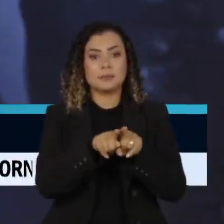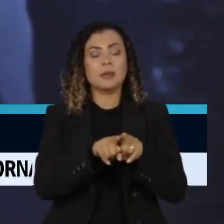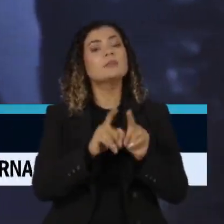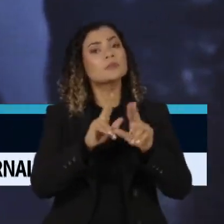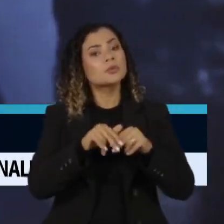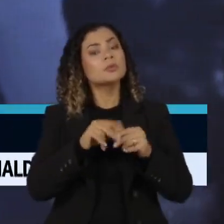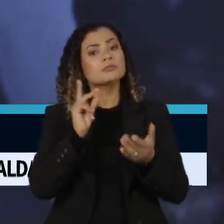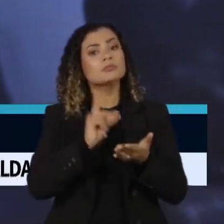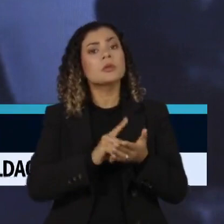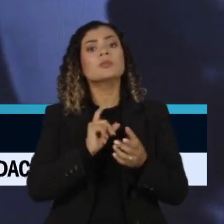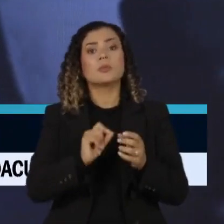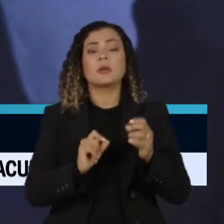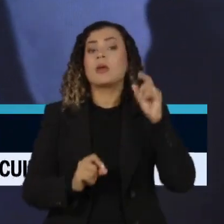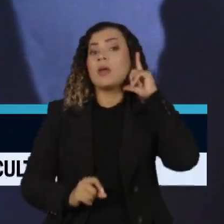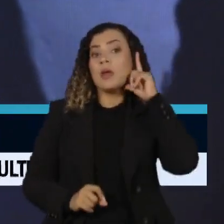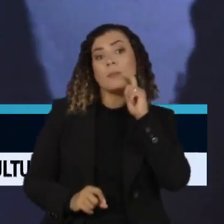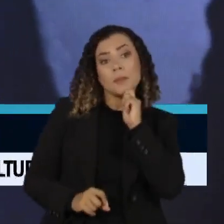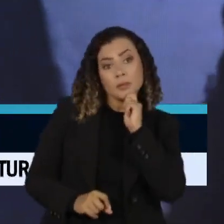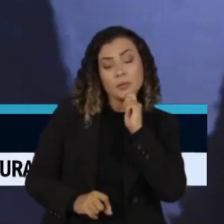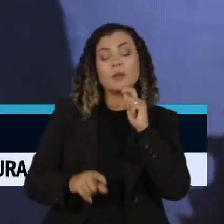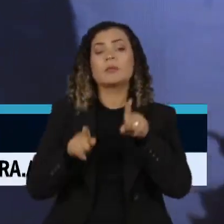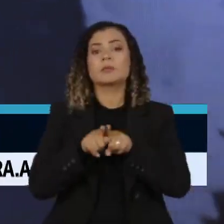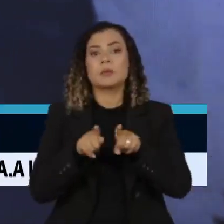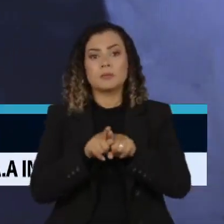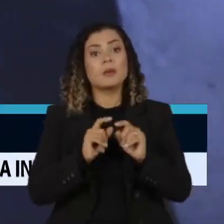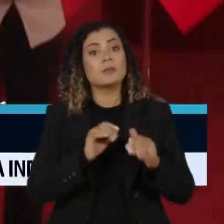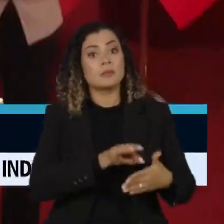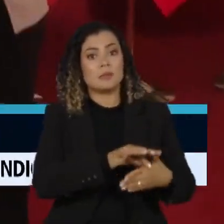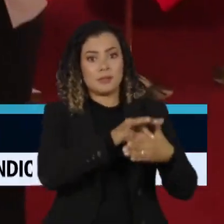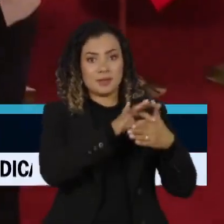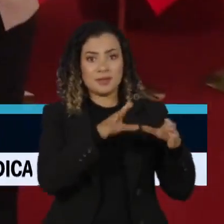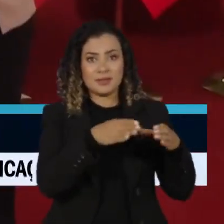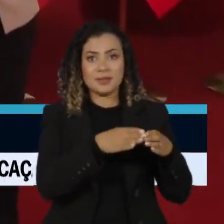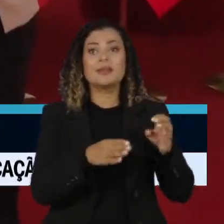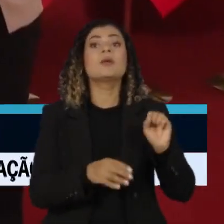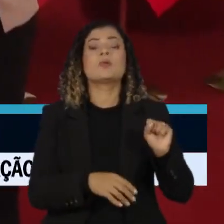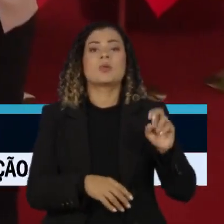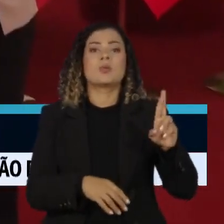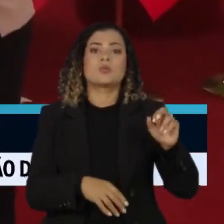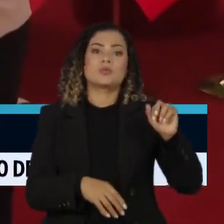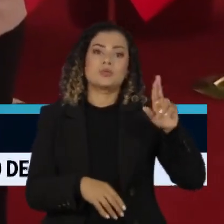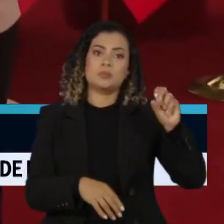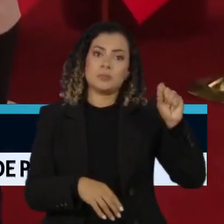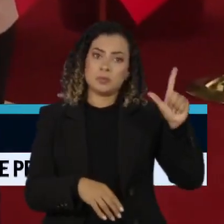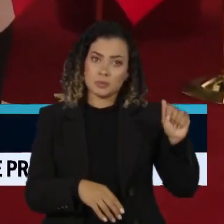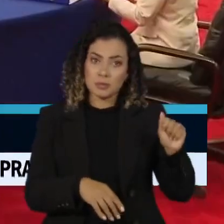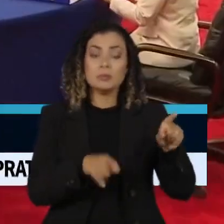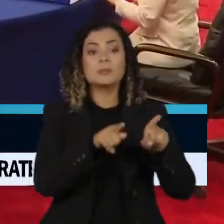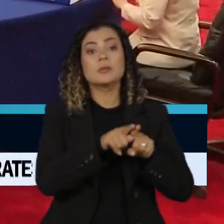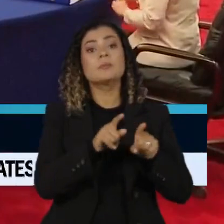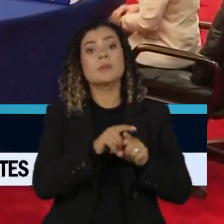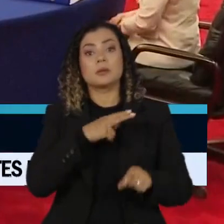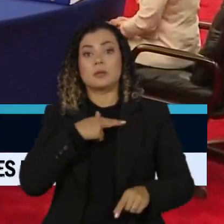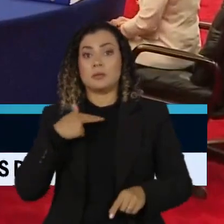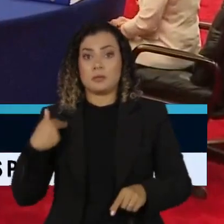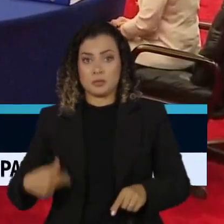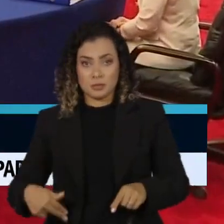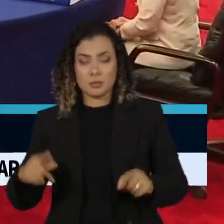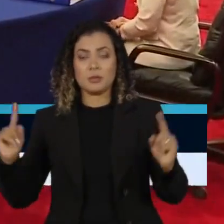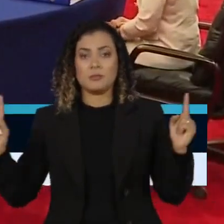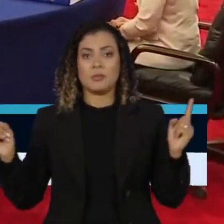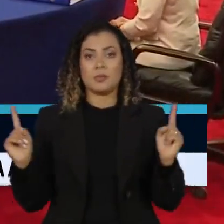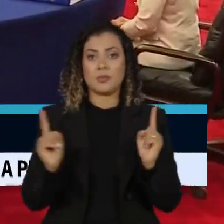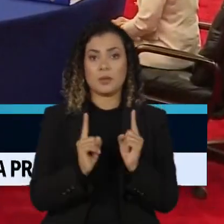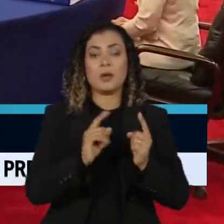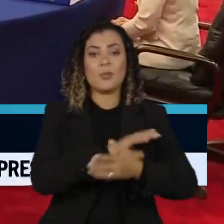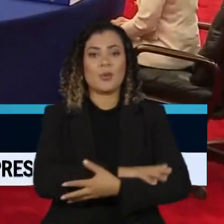a presidente da Comissão Europeia foram recebidos por Xi Jinping. França, União Europeia e China sentaram à mesma mesa em